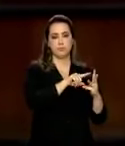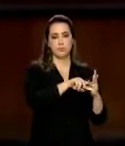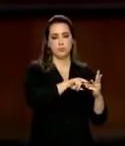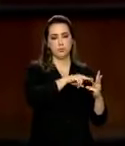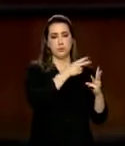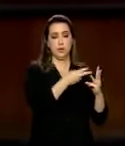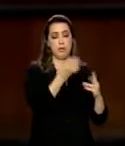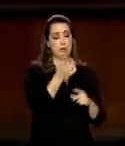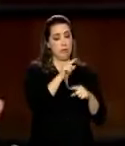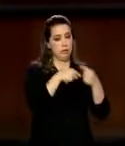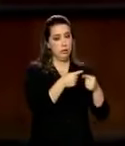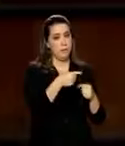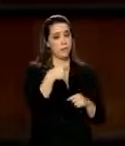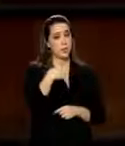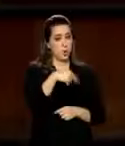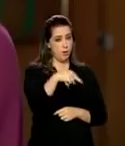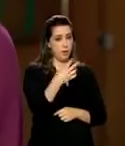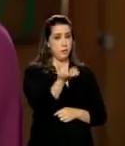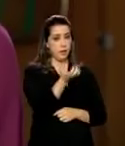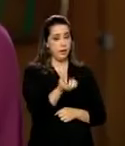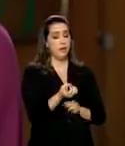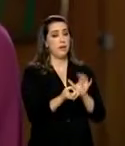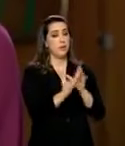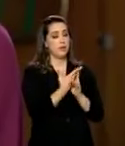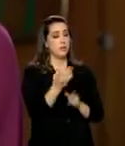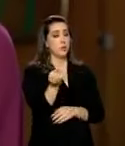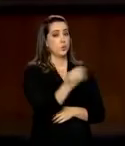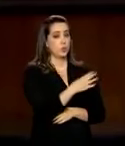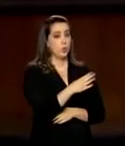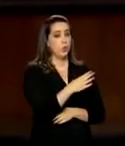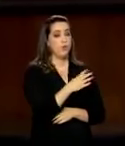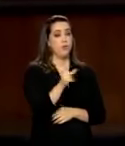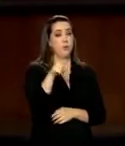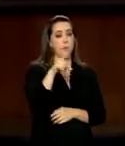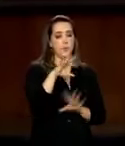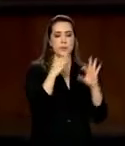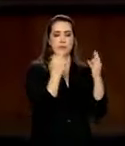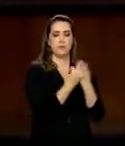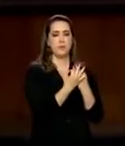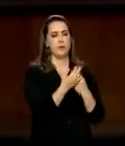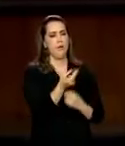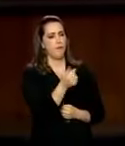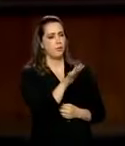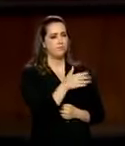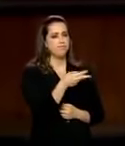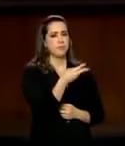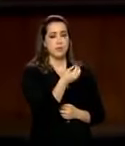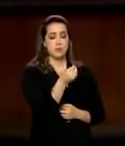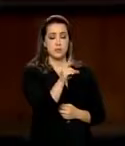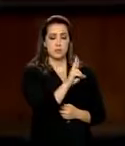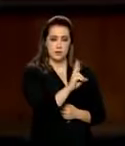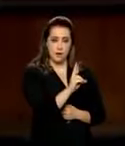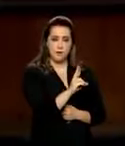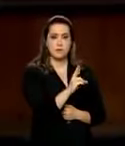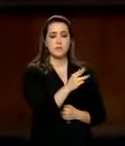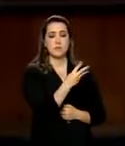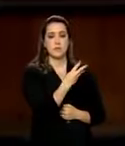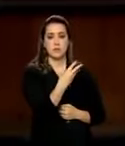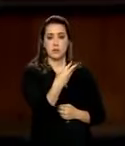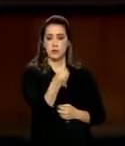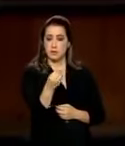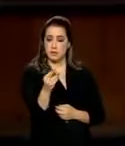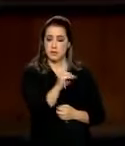em novembro, já ter um novo Bolsa Família. Né? O valor será, no mínimo, R$ 300. Hoje em dia, a média